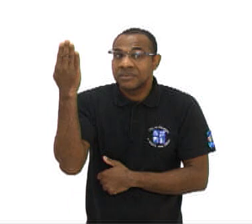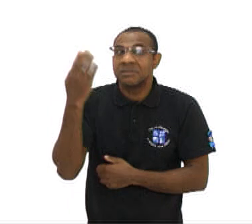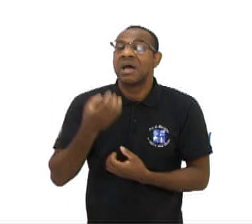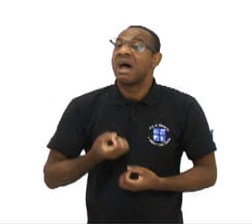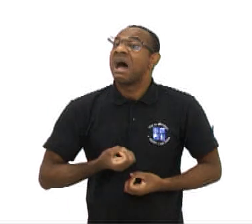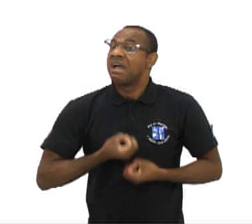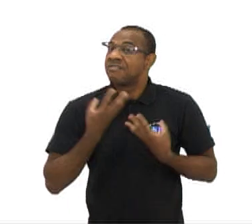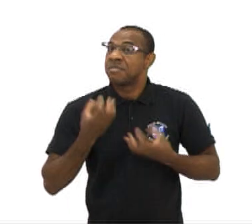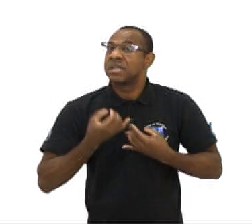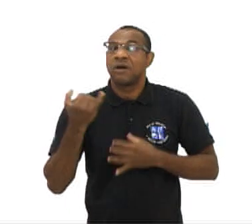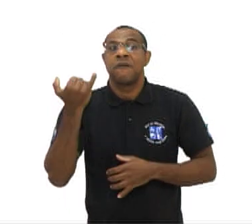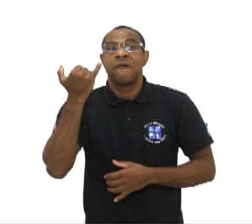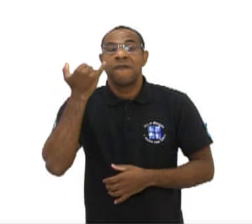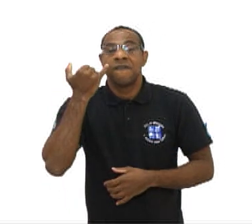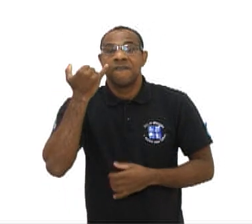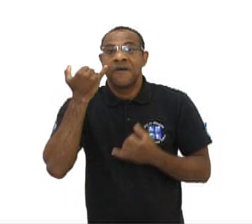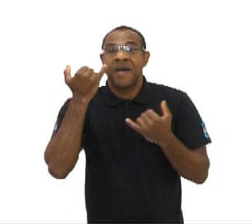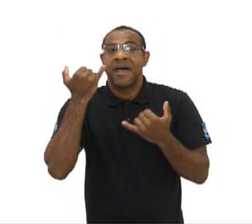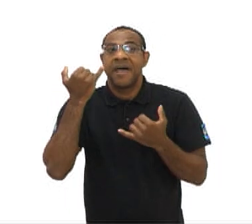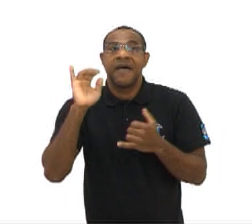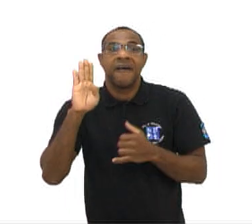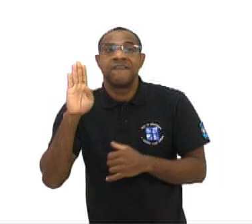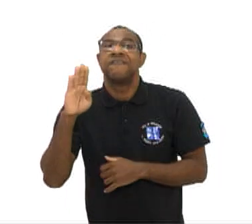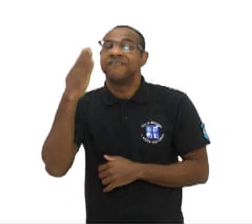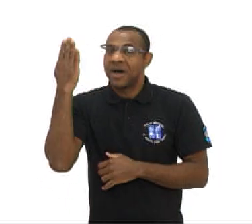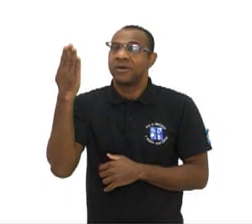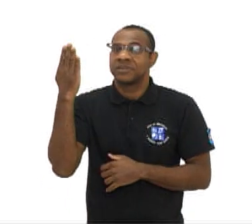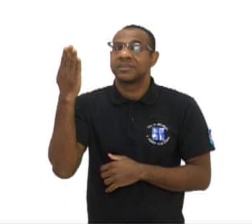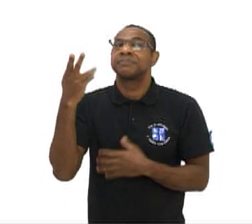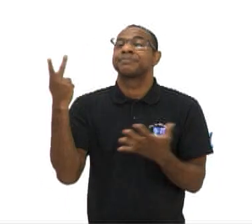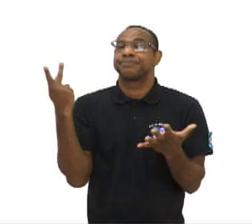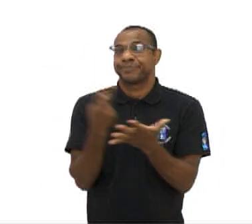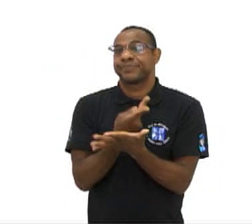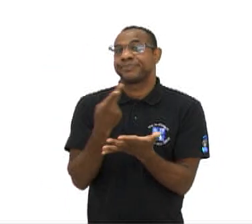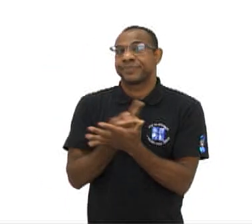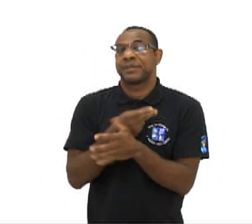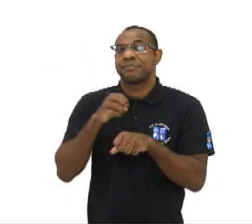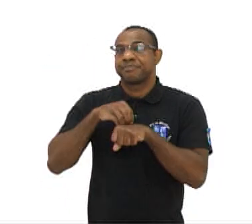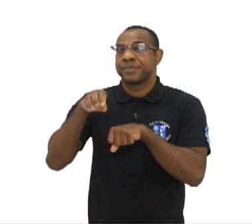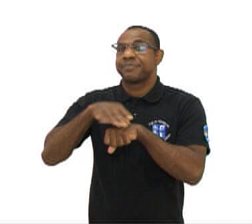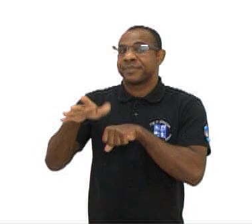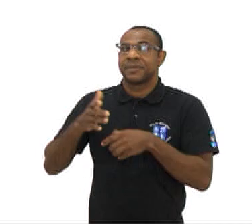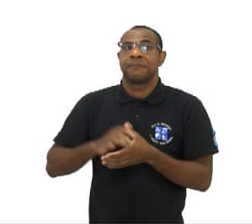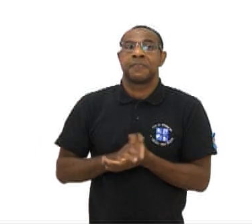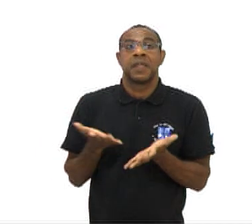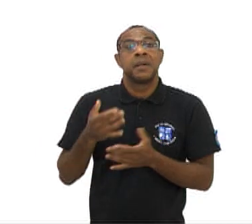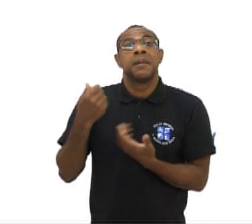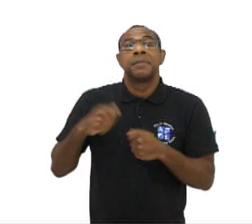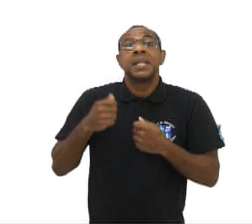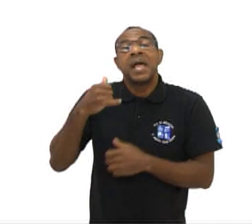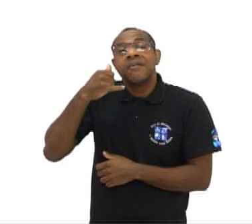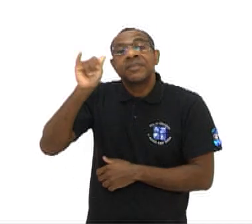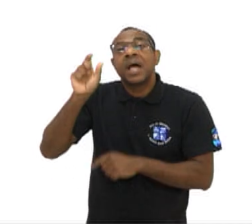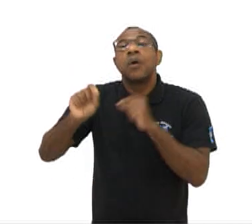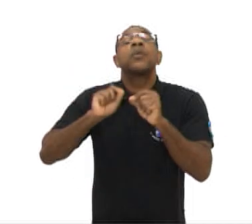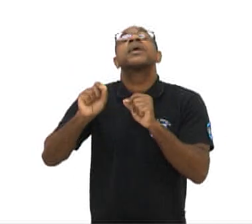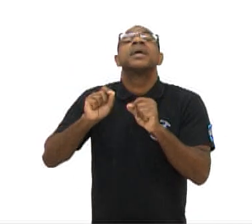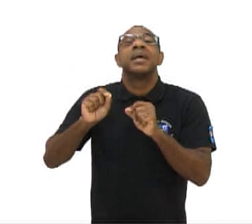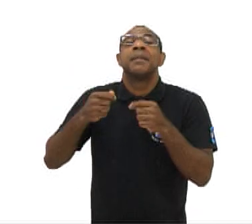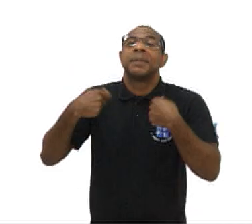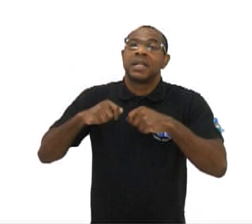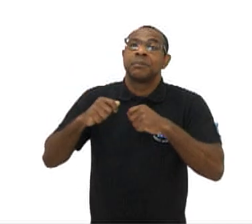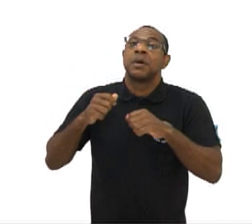coisa rápida que essa coisa precisa ser mal feita, certo? Para evitá-las, precisamos buscar